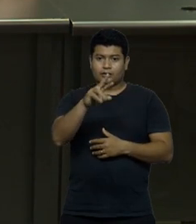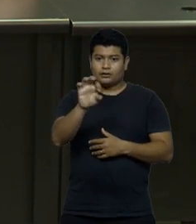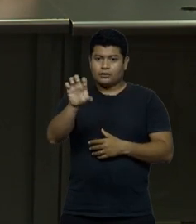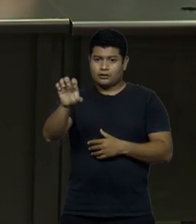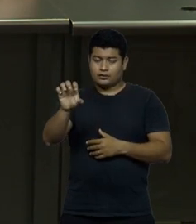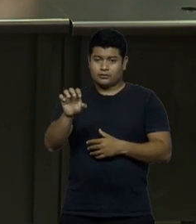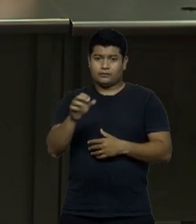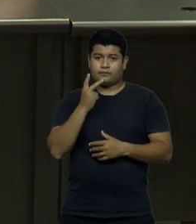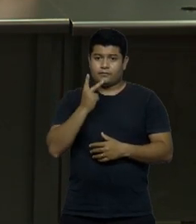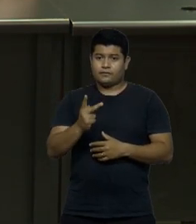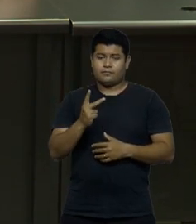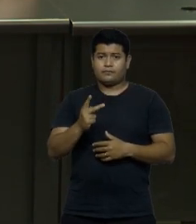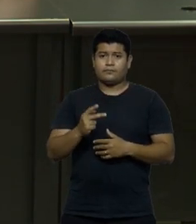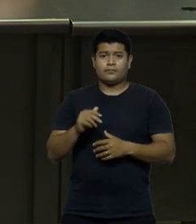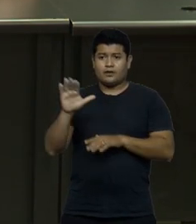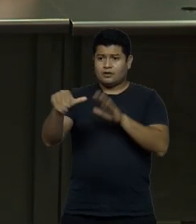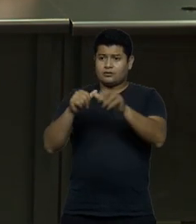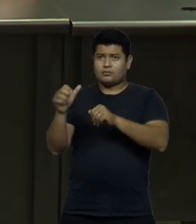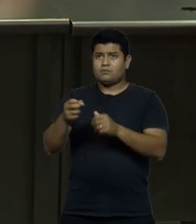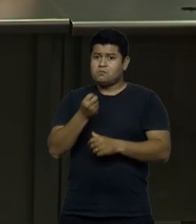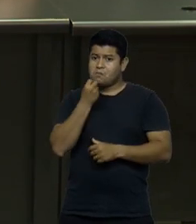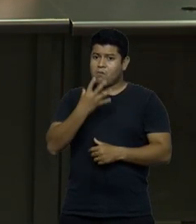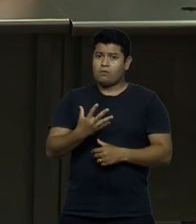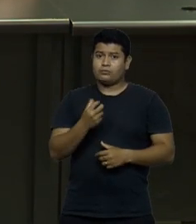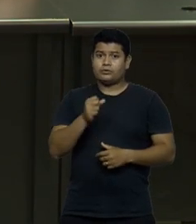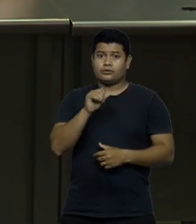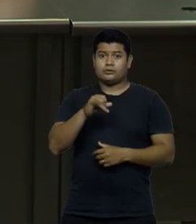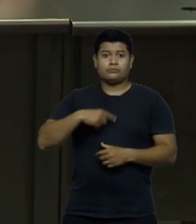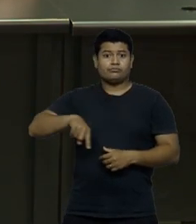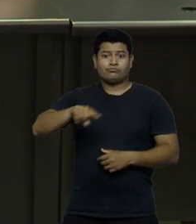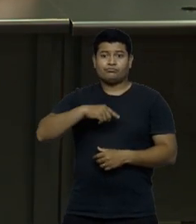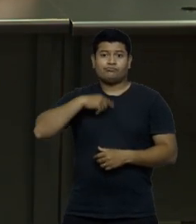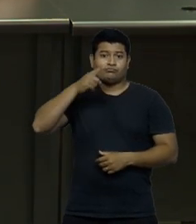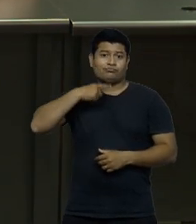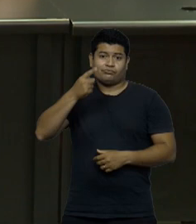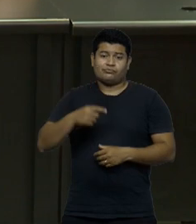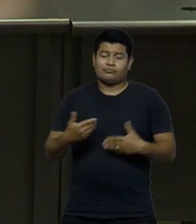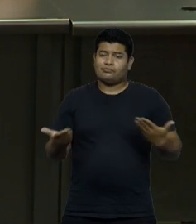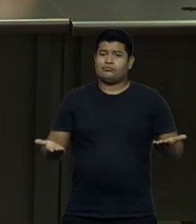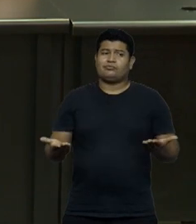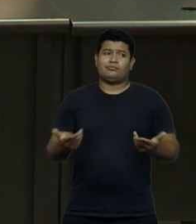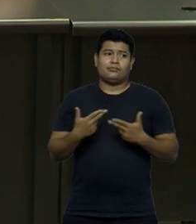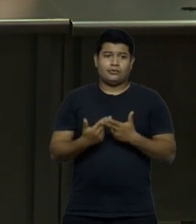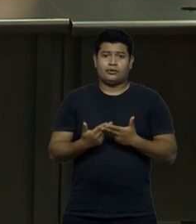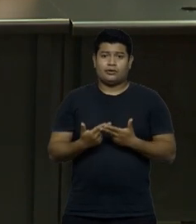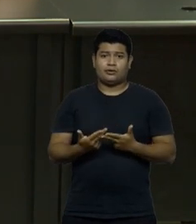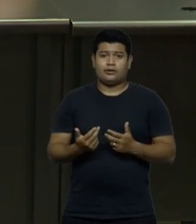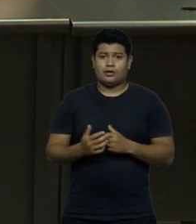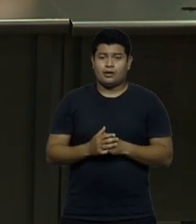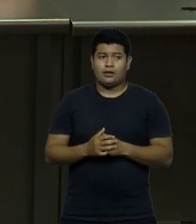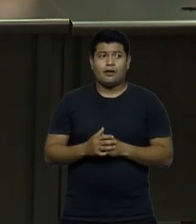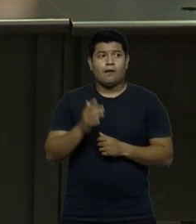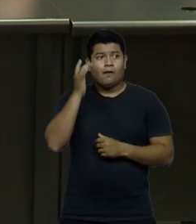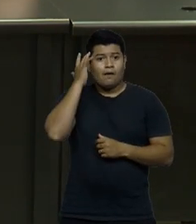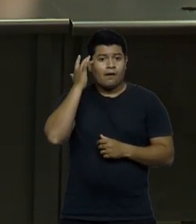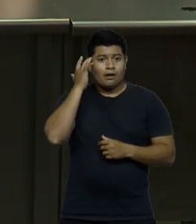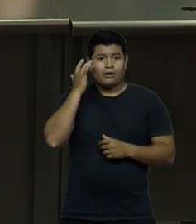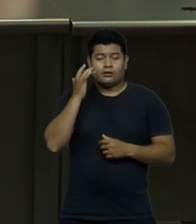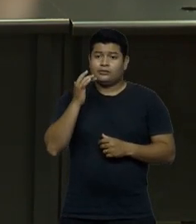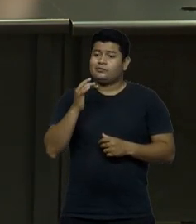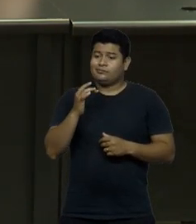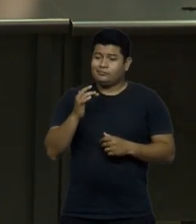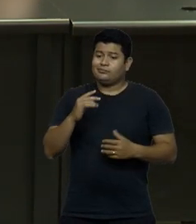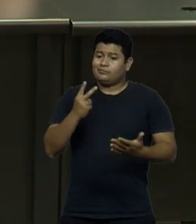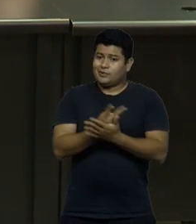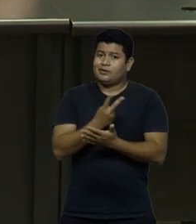uma boa chamada bom se nós não tivermos então quê que é isso né Eu acho que tem alguma coisa errada então